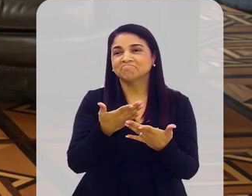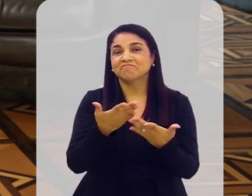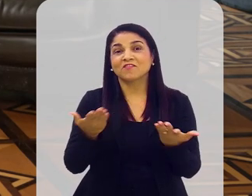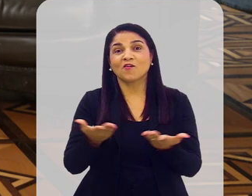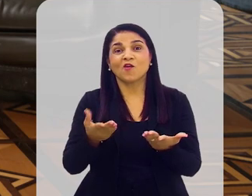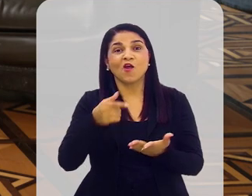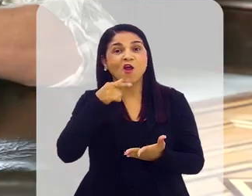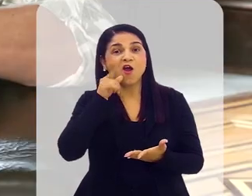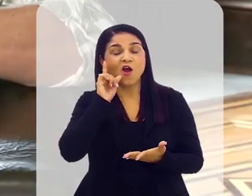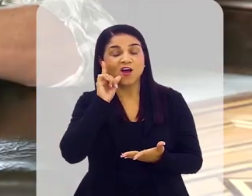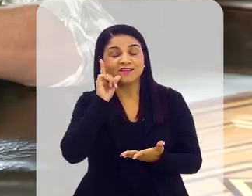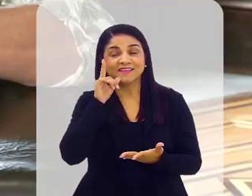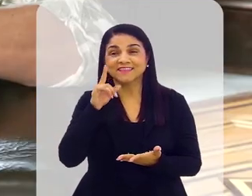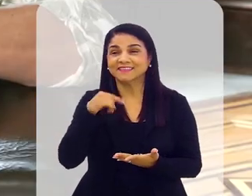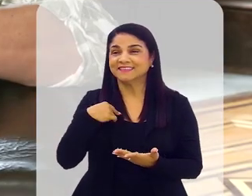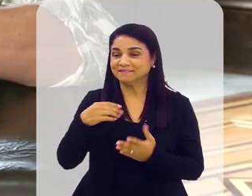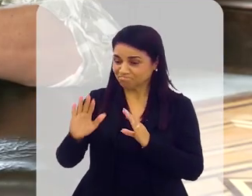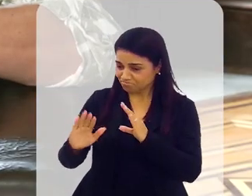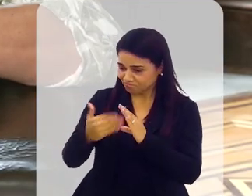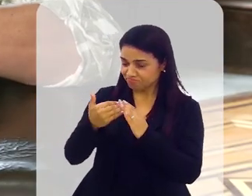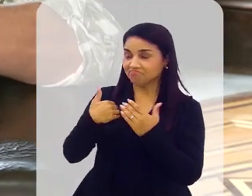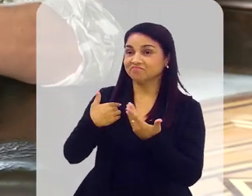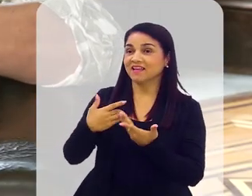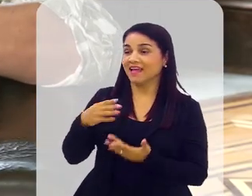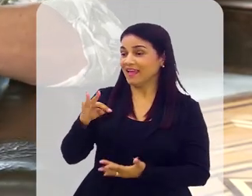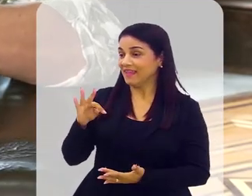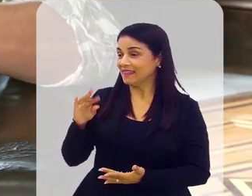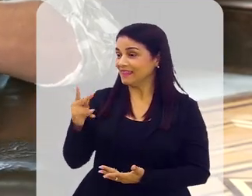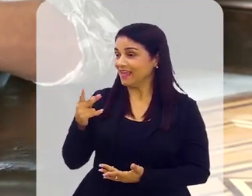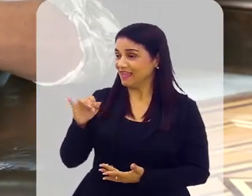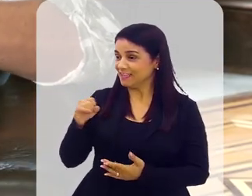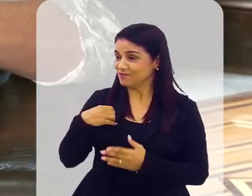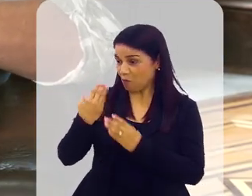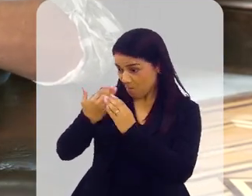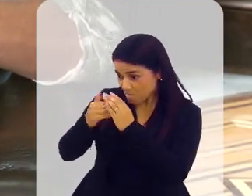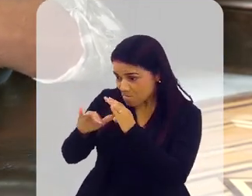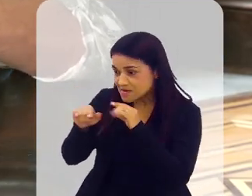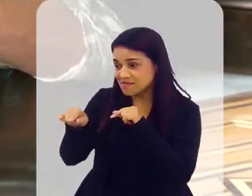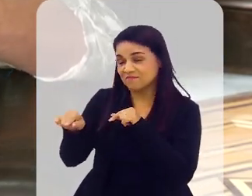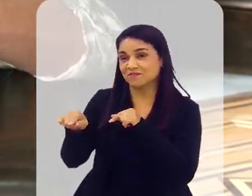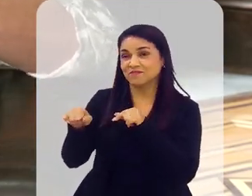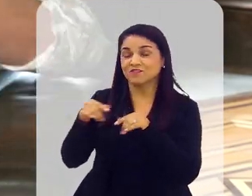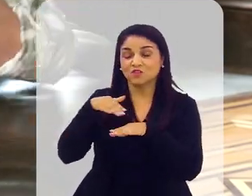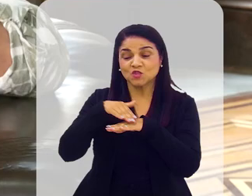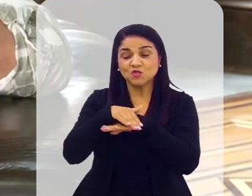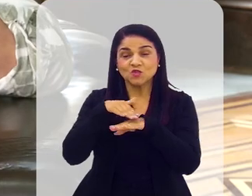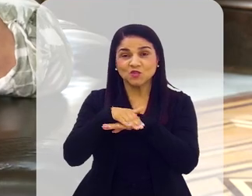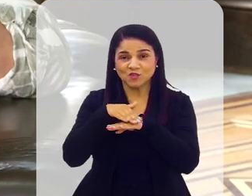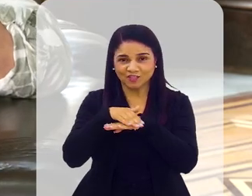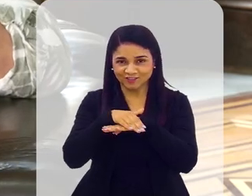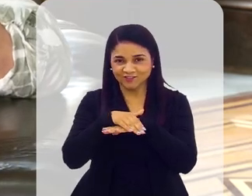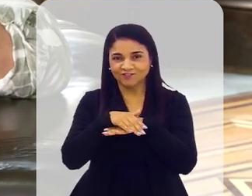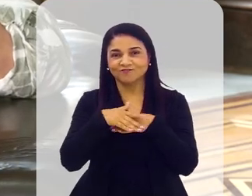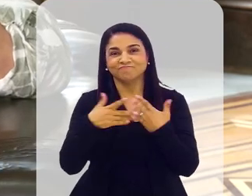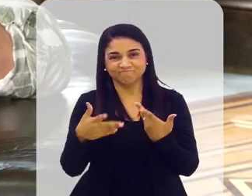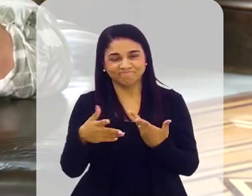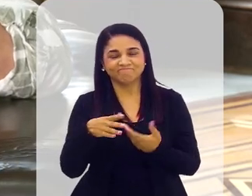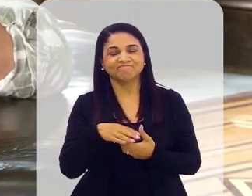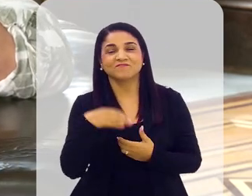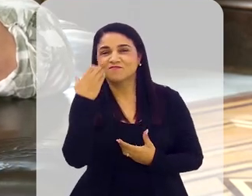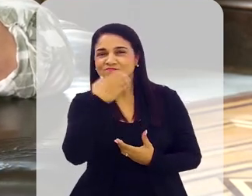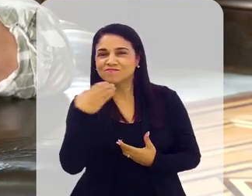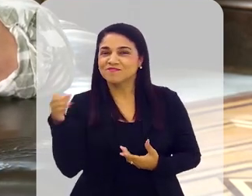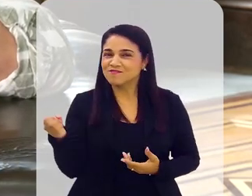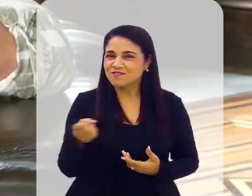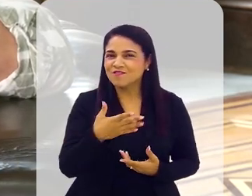Bem feita. E aí chegou ontem, aí Thaís, quando... Thaís está aqui atrás. Falei, Thaís, vou te mandar uma pérola aí. Mandei para ela à noite. Coisa